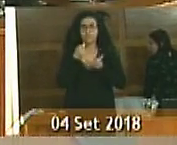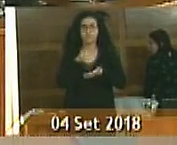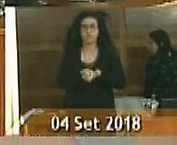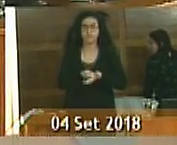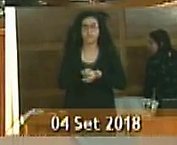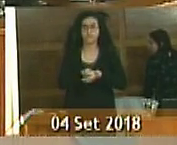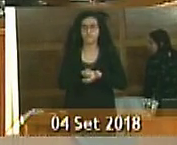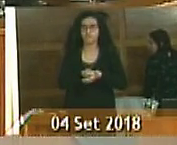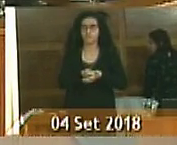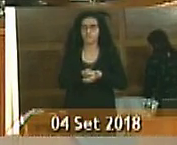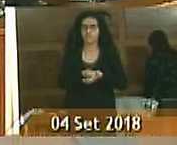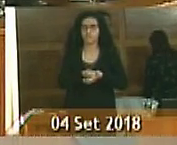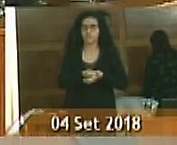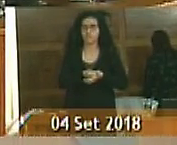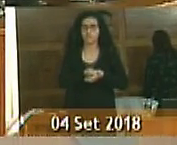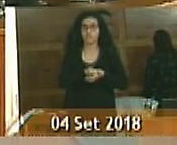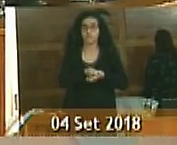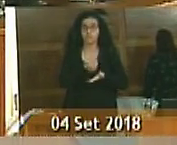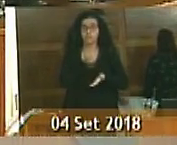obrigatoriedade de